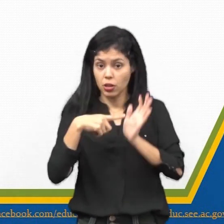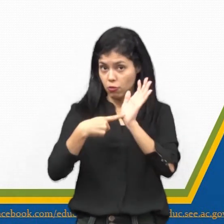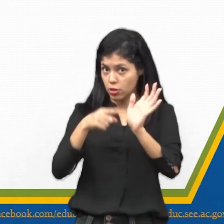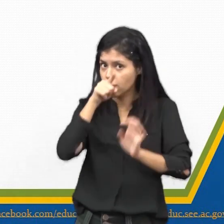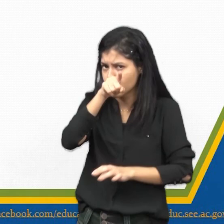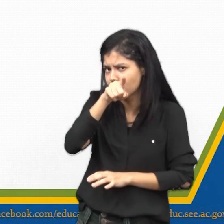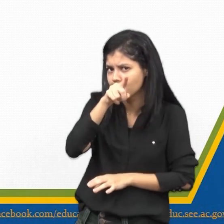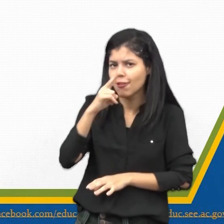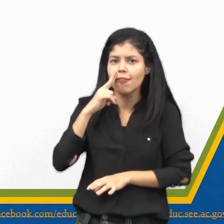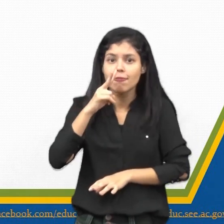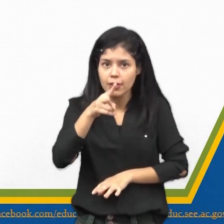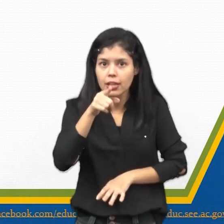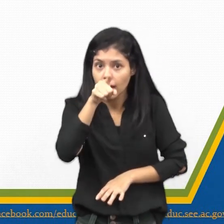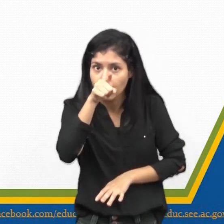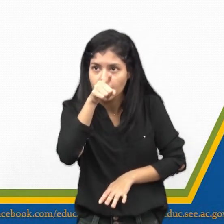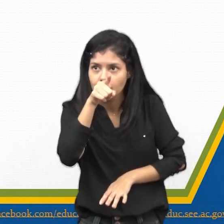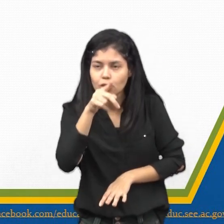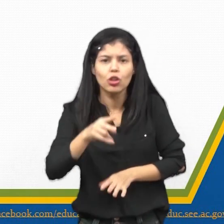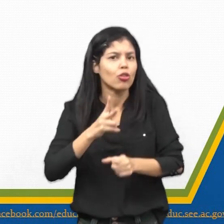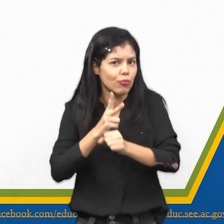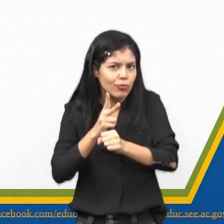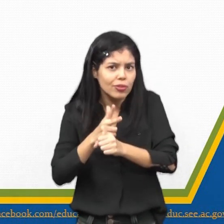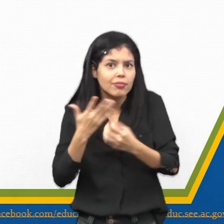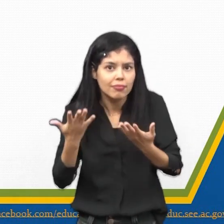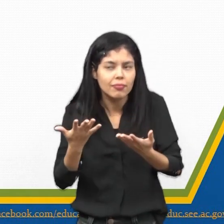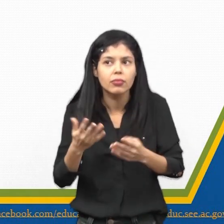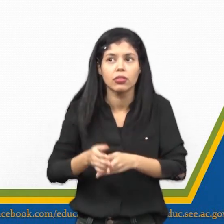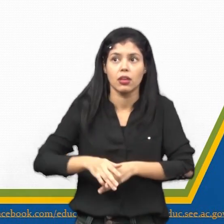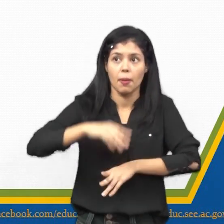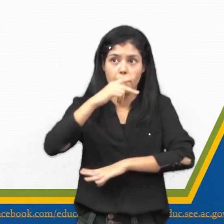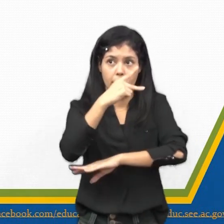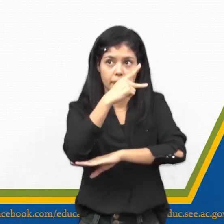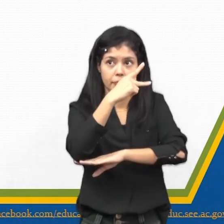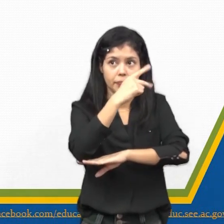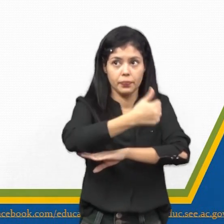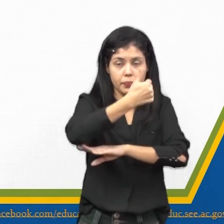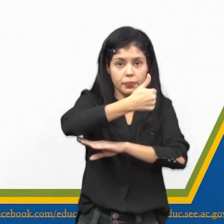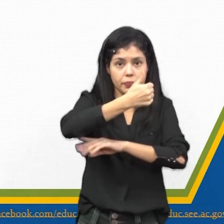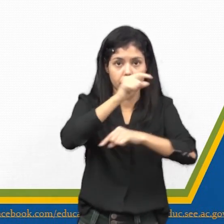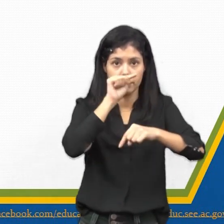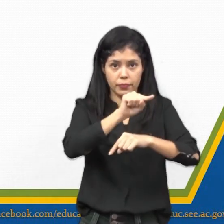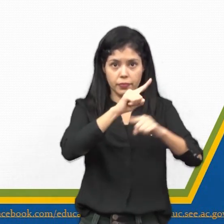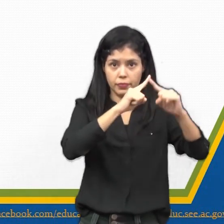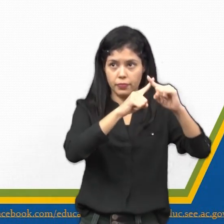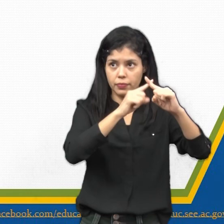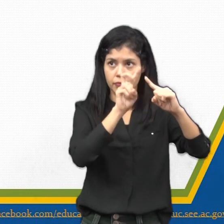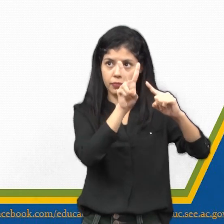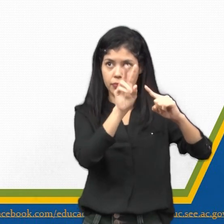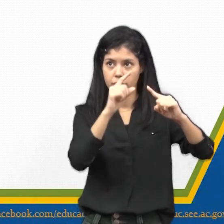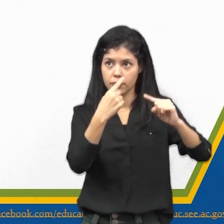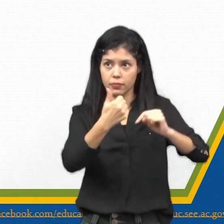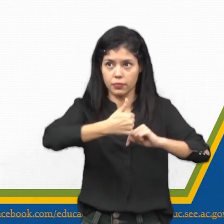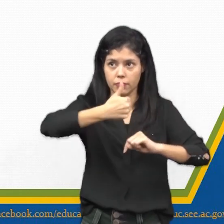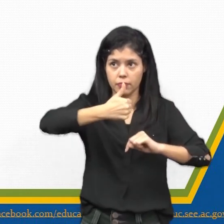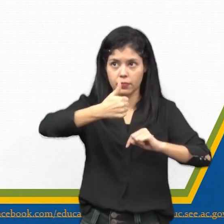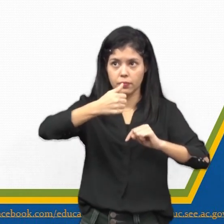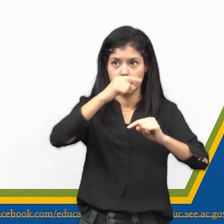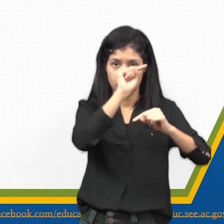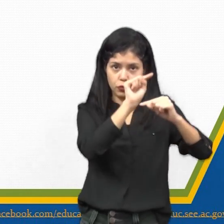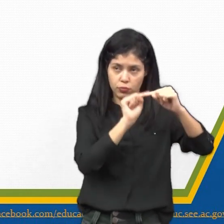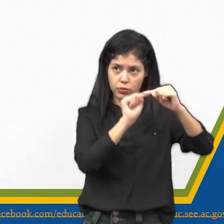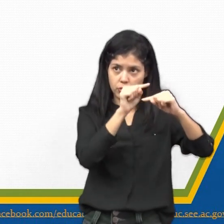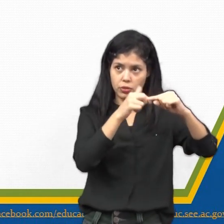equação geral dos gases ela é descrita na fórmula que você vê aí no vídeo. Nós temos pressão 1 vezes o volume 1 dividido